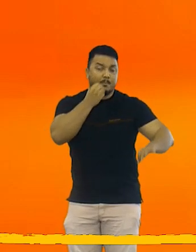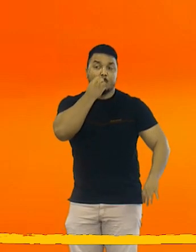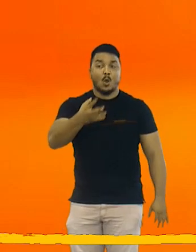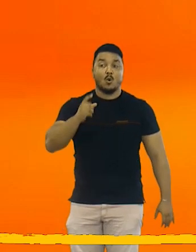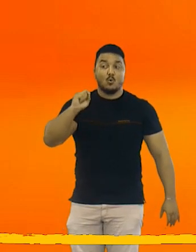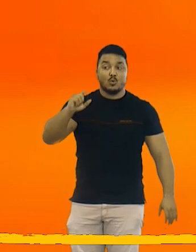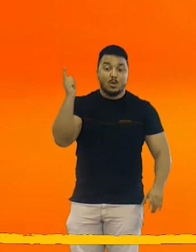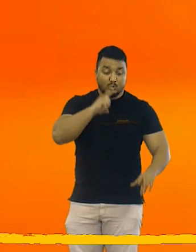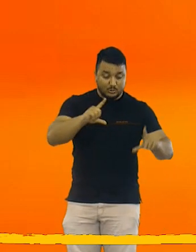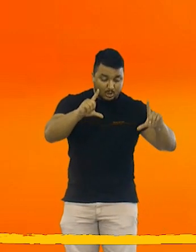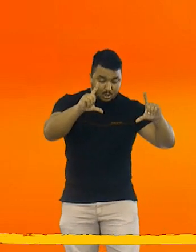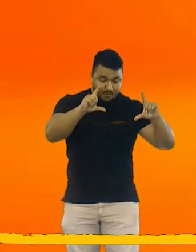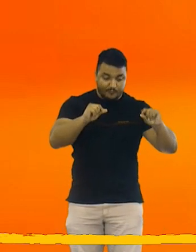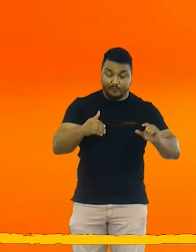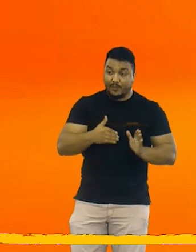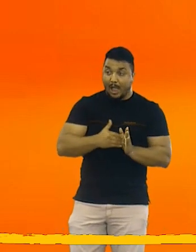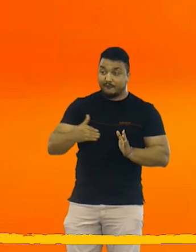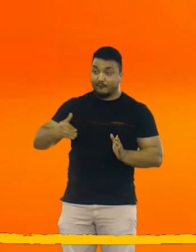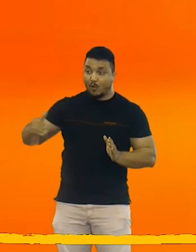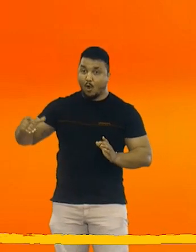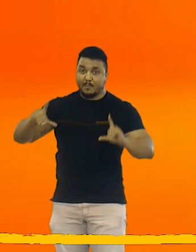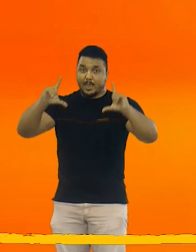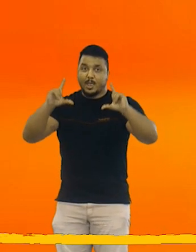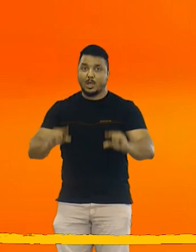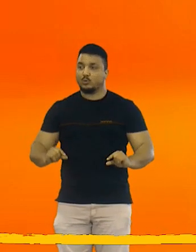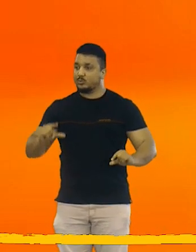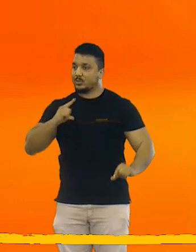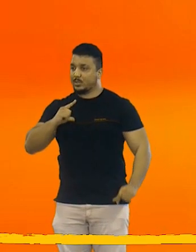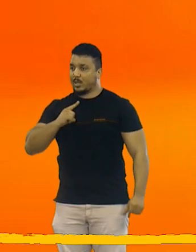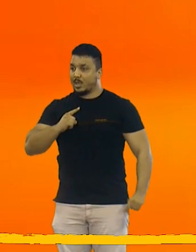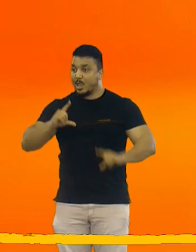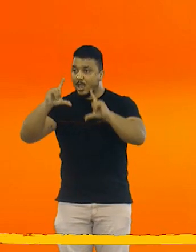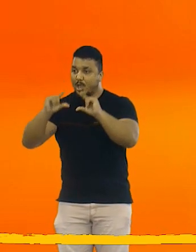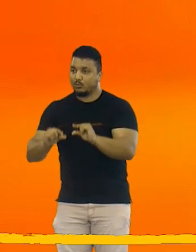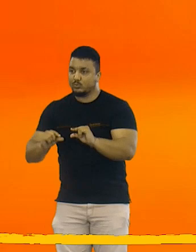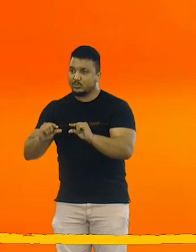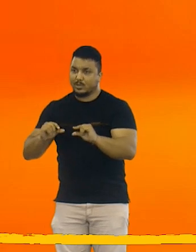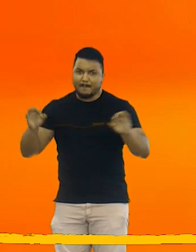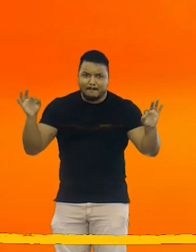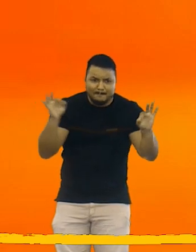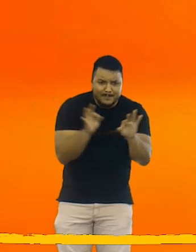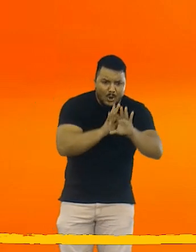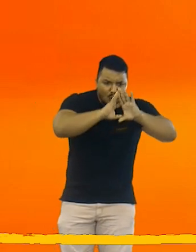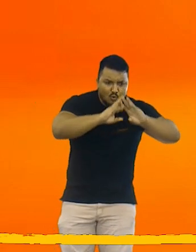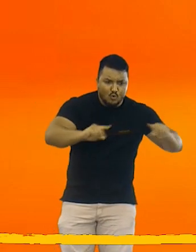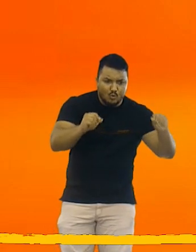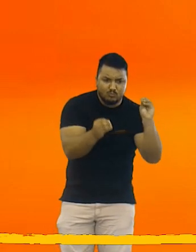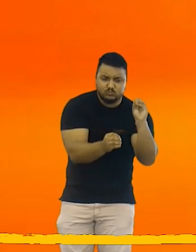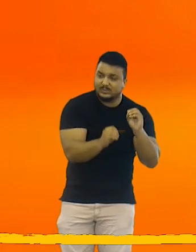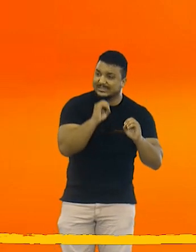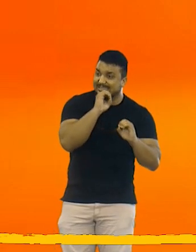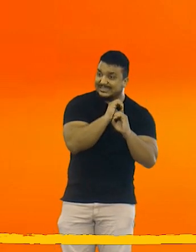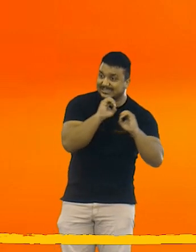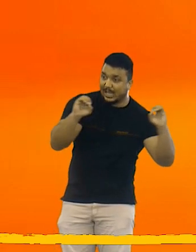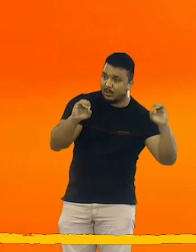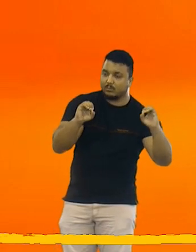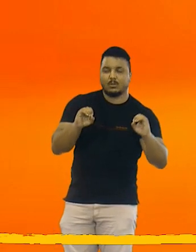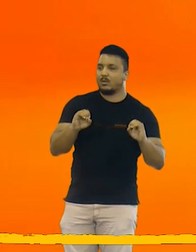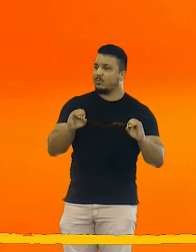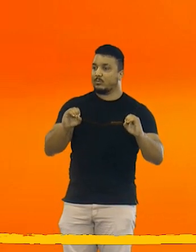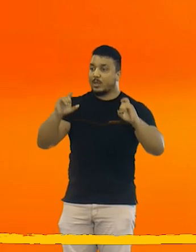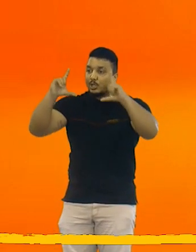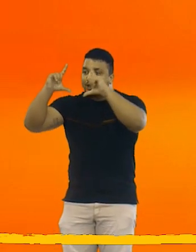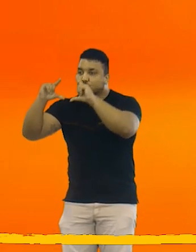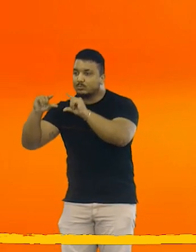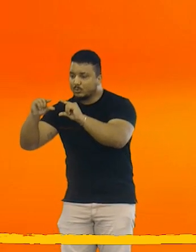vai reduzir a fome. Presta atenção no que eu estou te dizendo. Ela não acaba com a fome, ela reduz a fome. Tudo bem? Mas